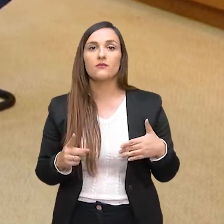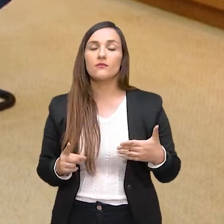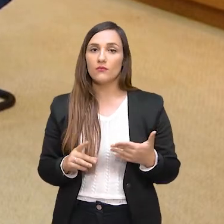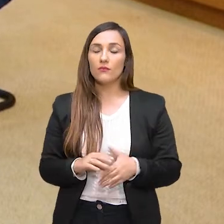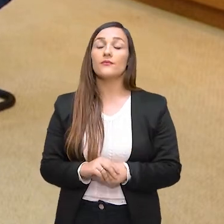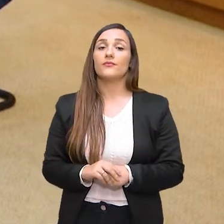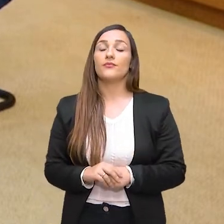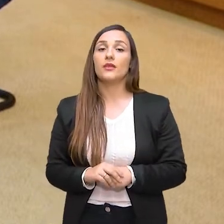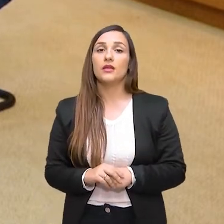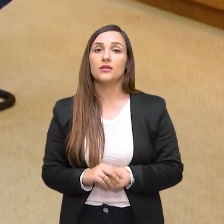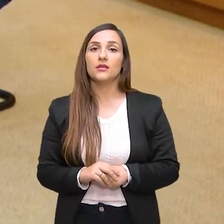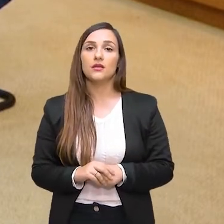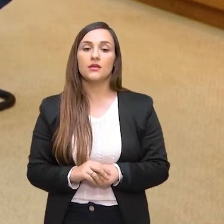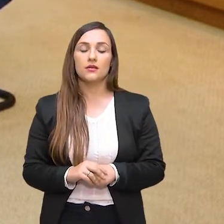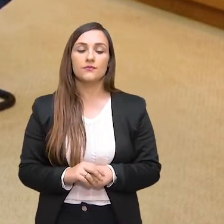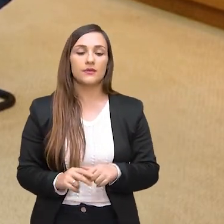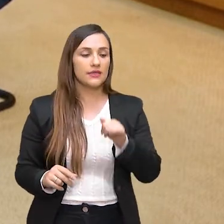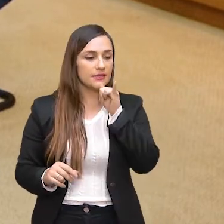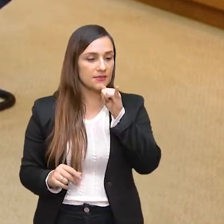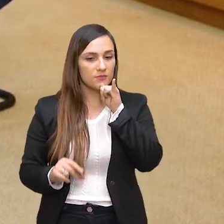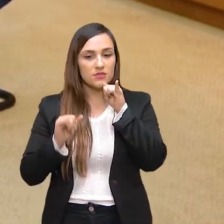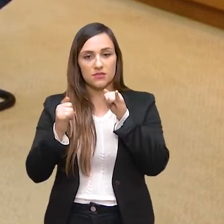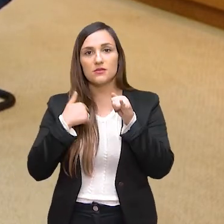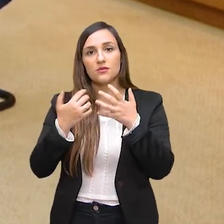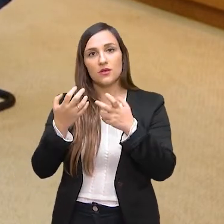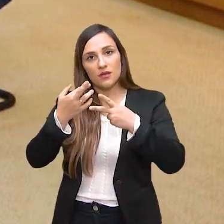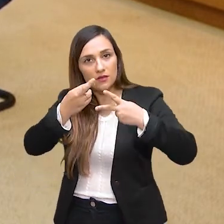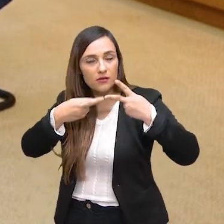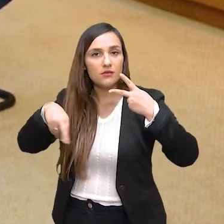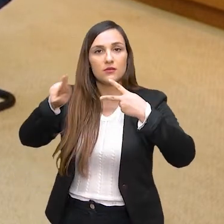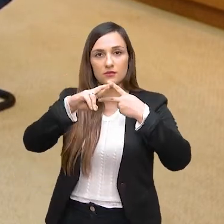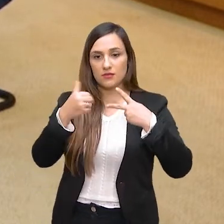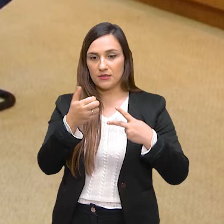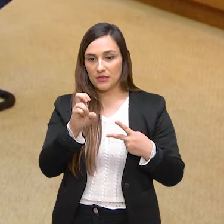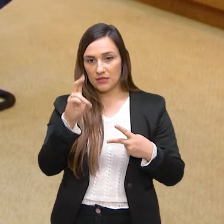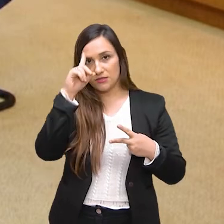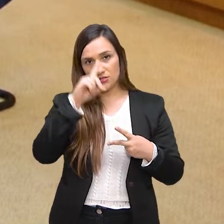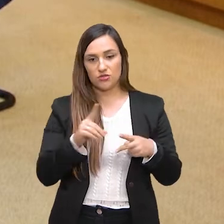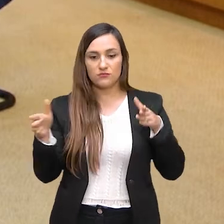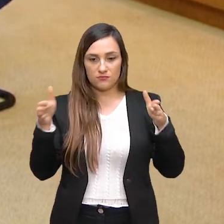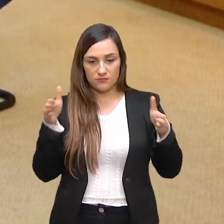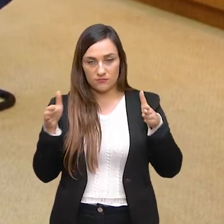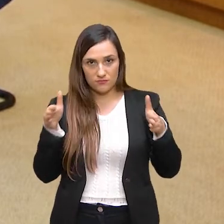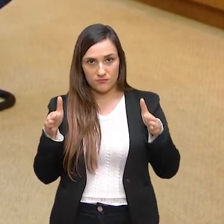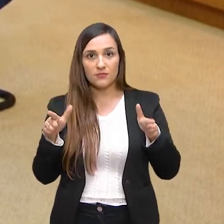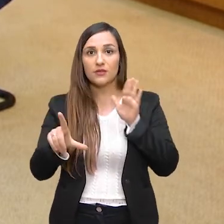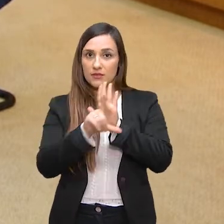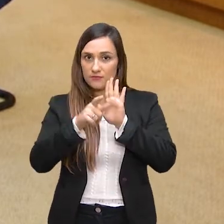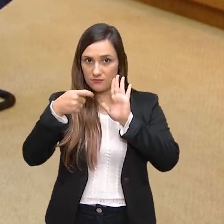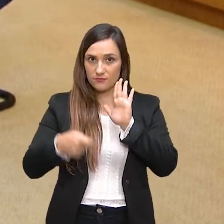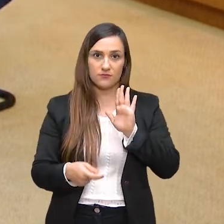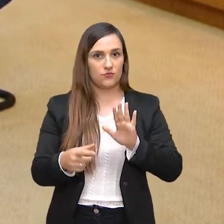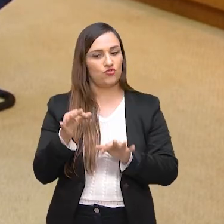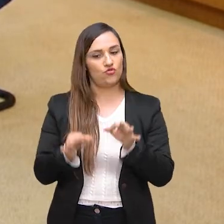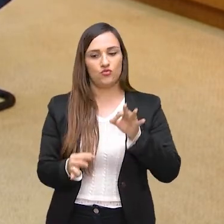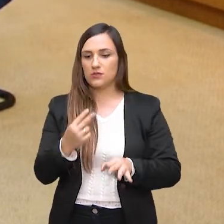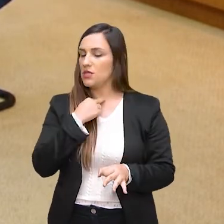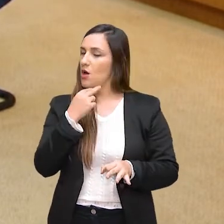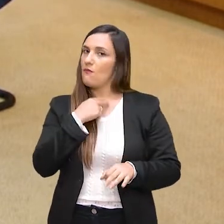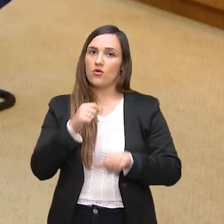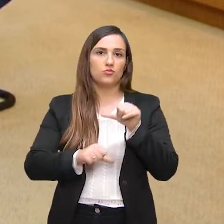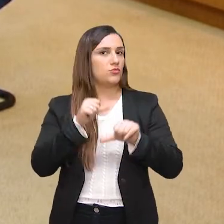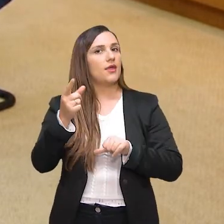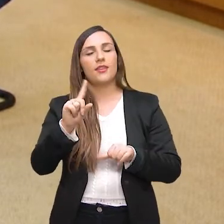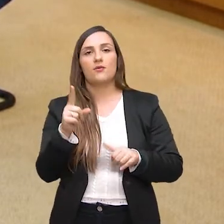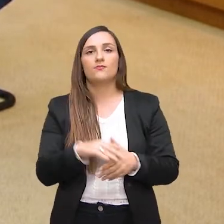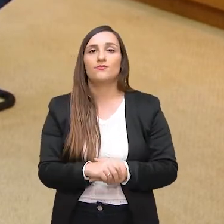Se o prazo para recorrer contra uma decisão judicial é de 15 dias, está previsto na lei, o juiz não pode alterar. Agora,